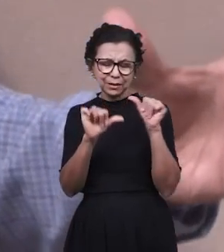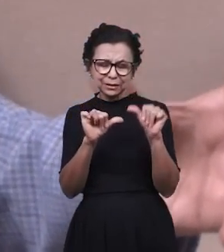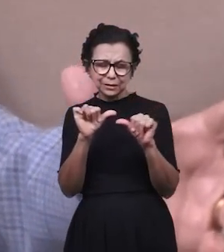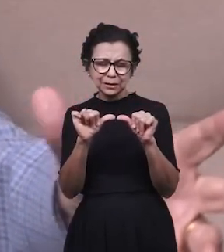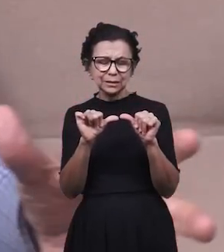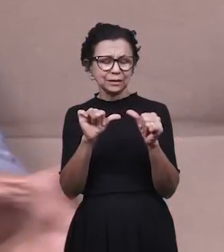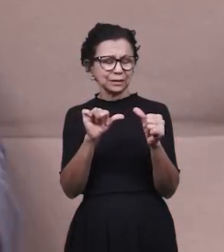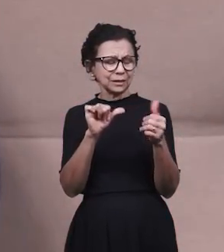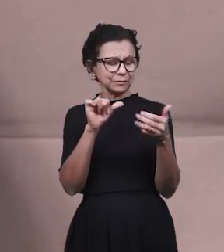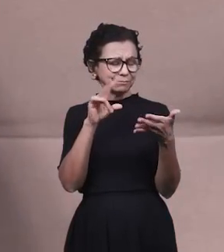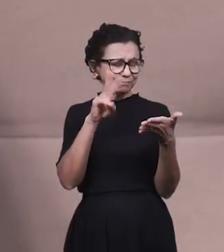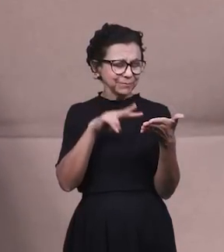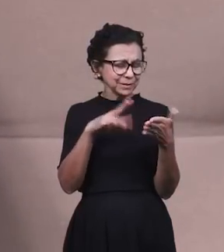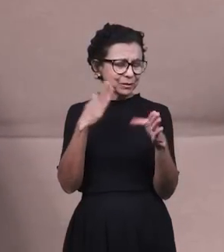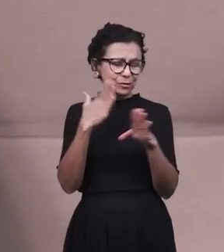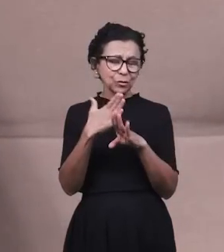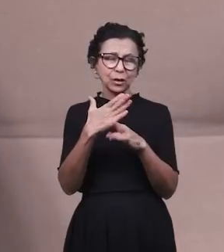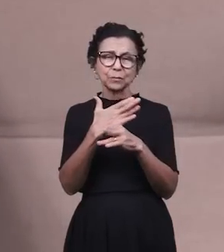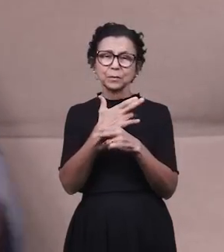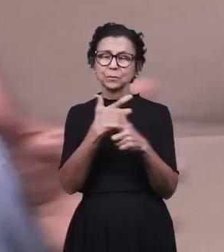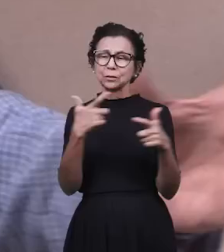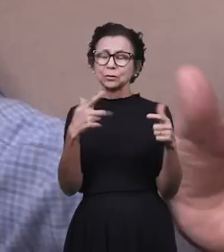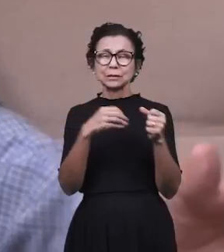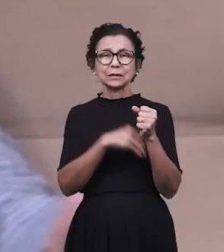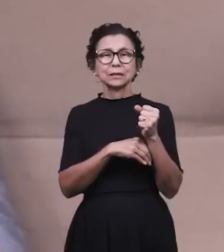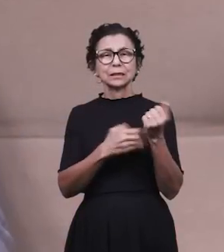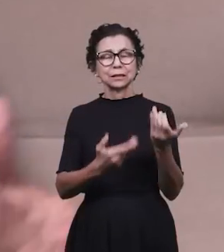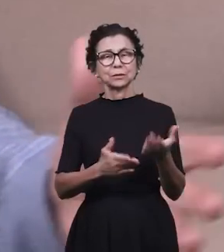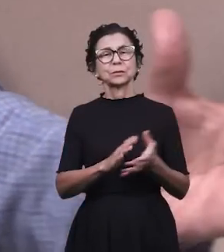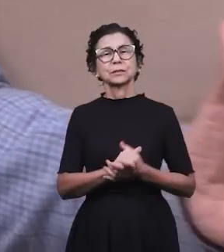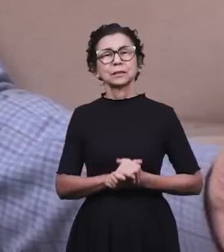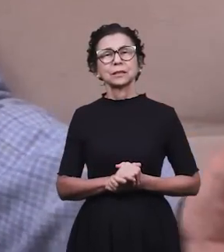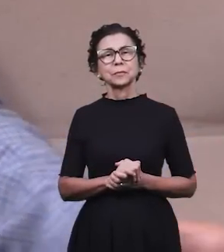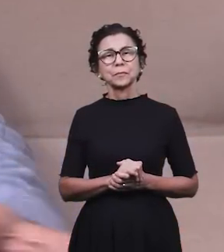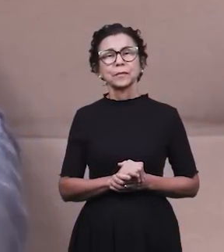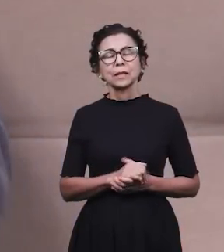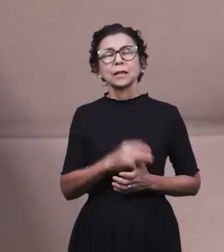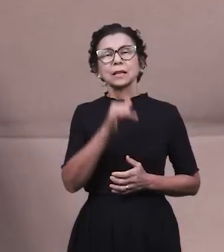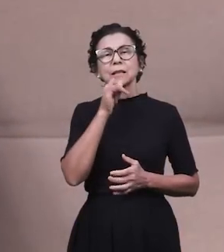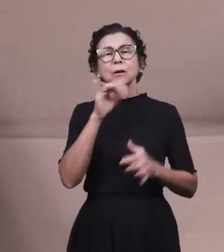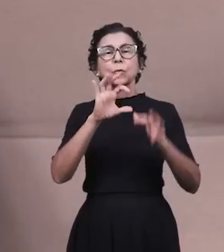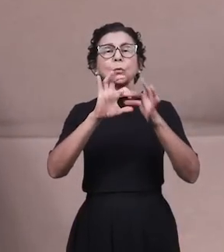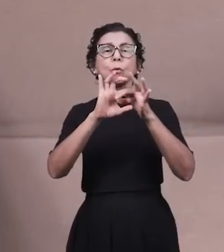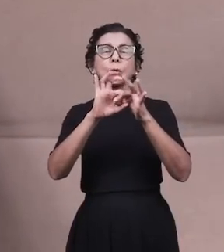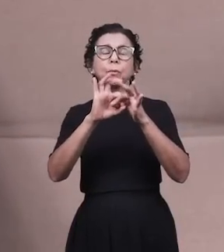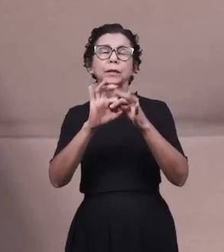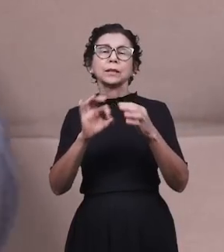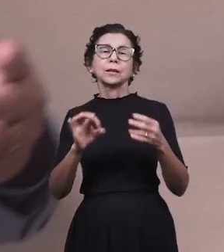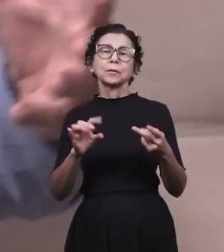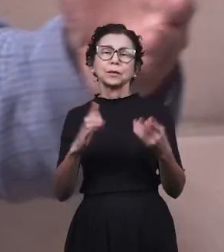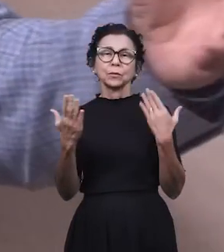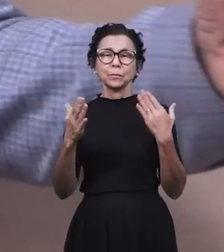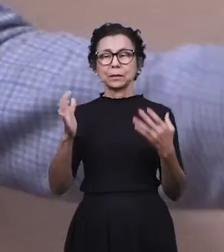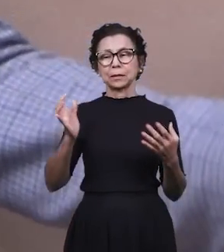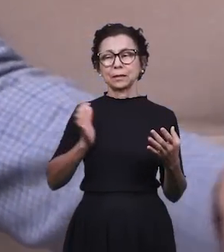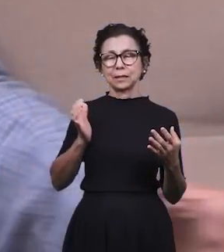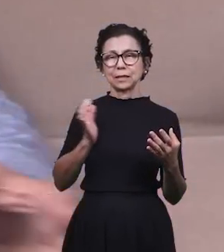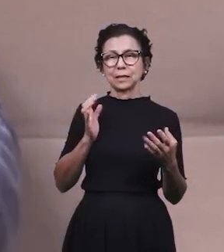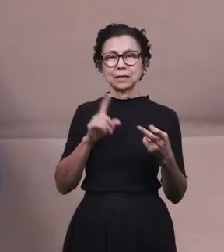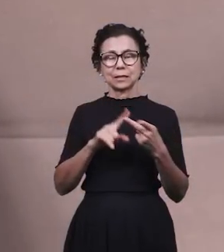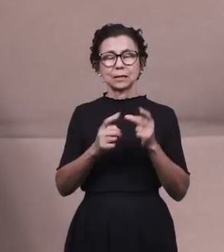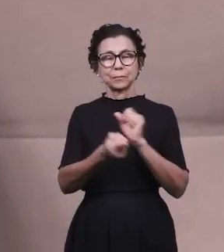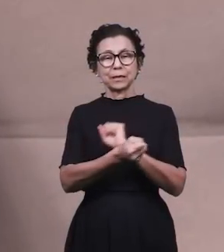estão contidas na graça de Deus? São inúmeras. A comunhão é uma riqueza. A